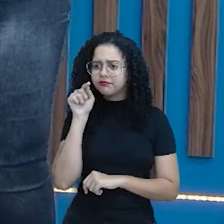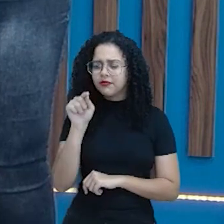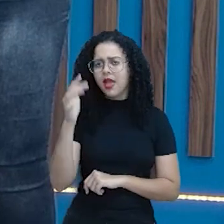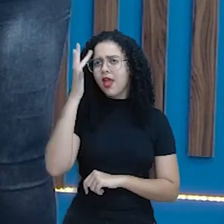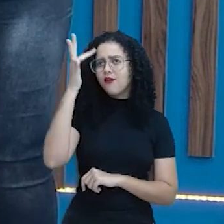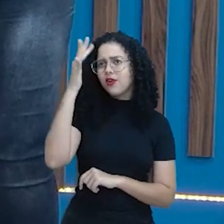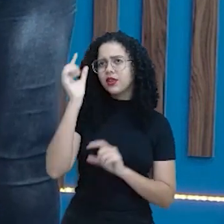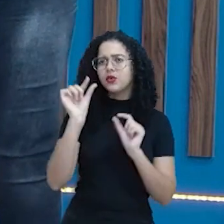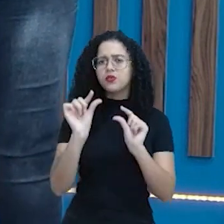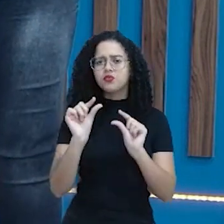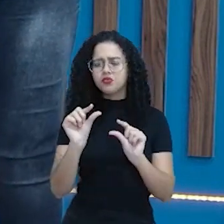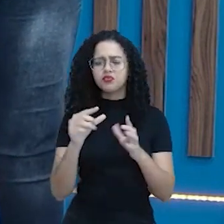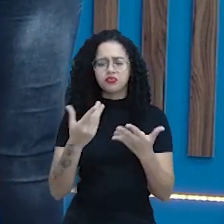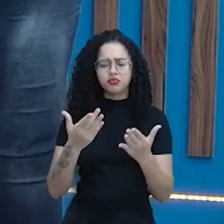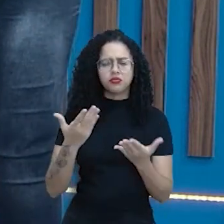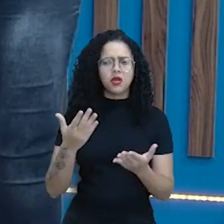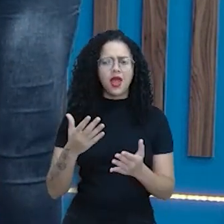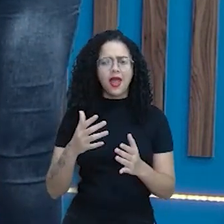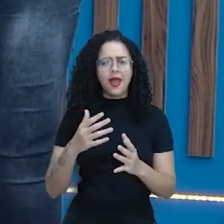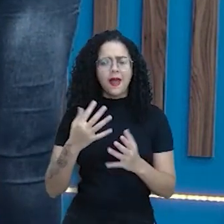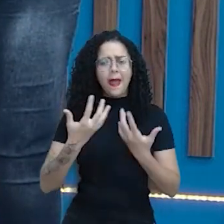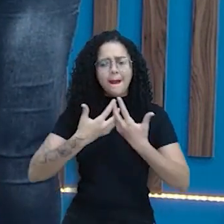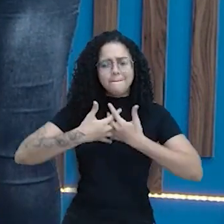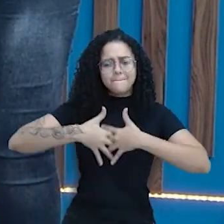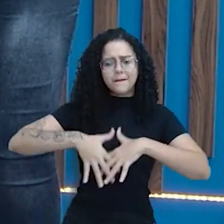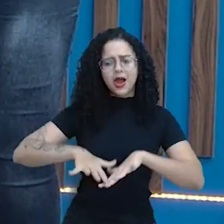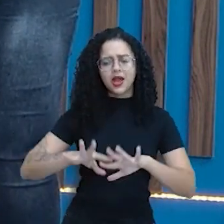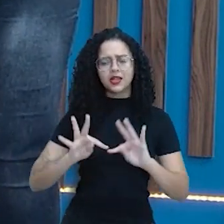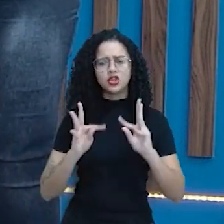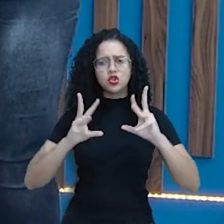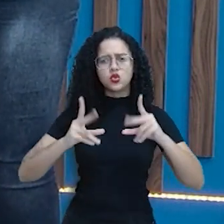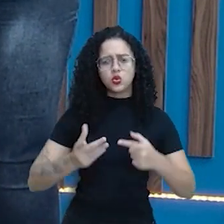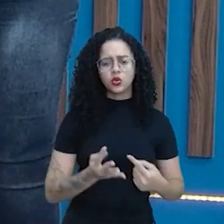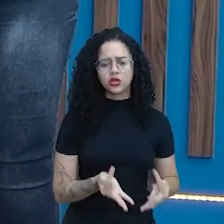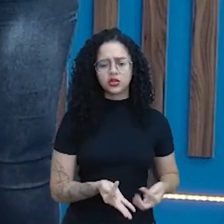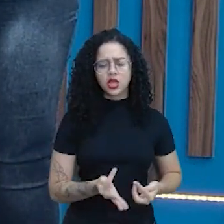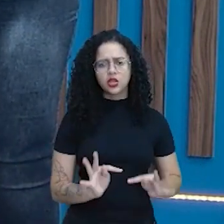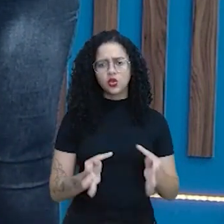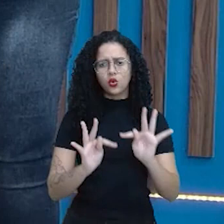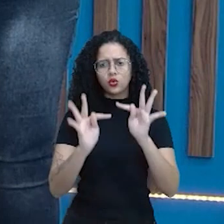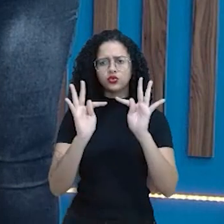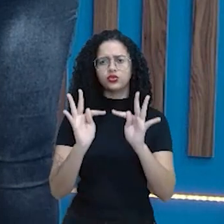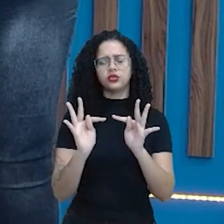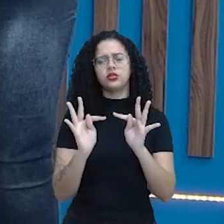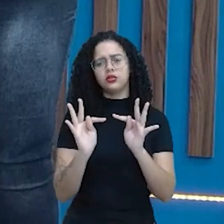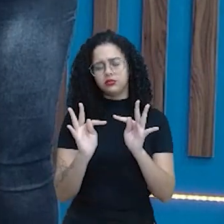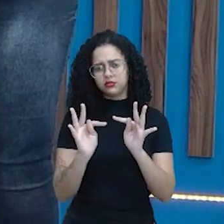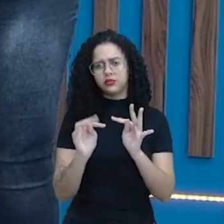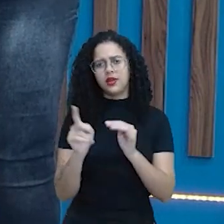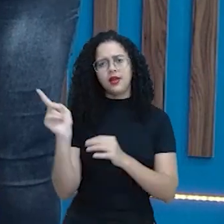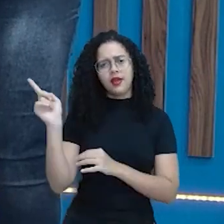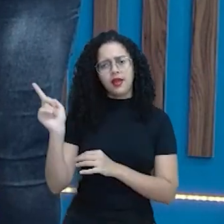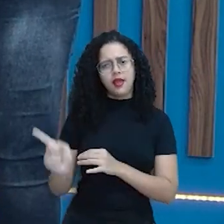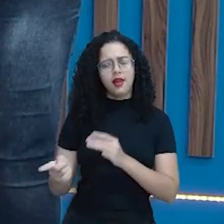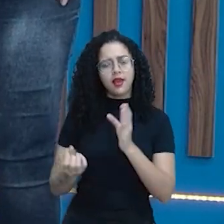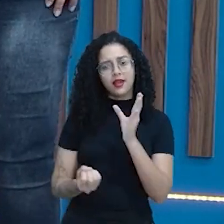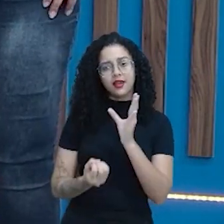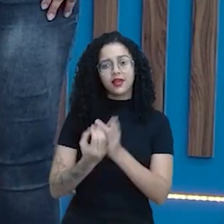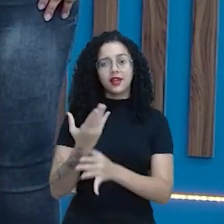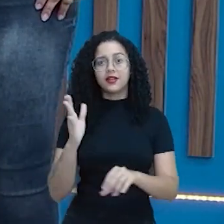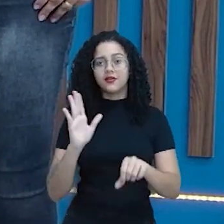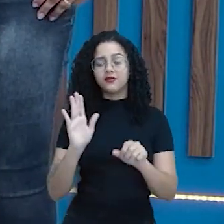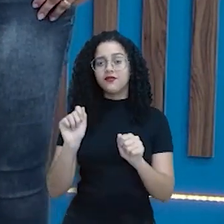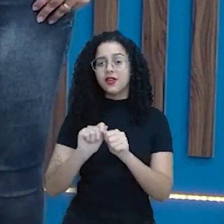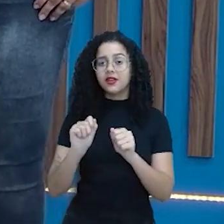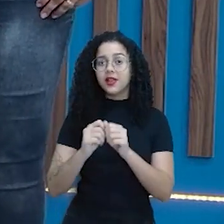pouco. Será que as máquinas, todas essas tecnologias digitais, elas, lógico que a gente sabe que elas são projetadas, são